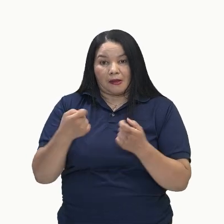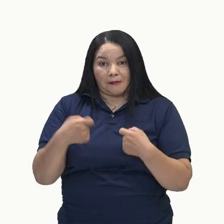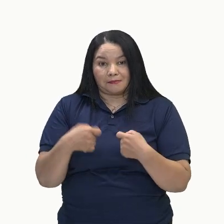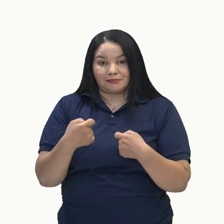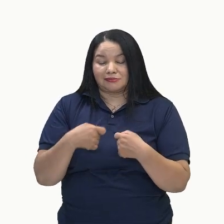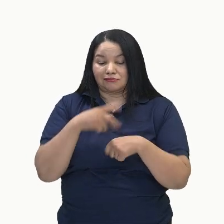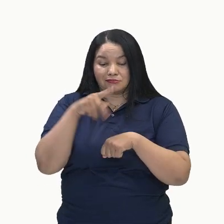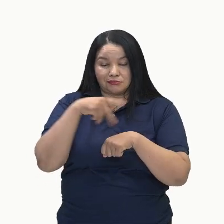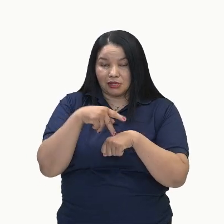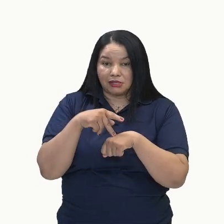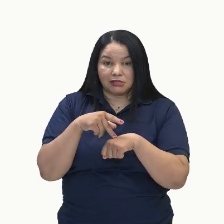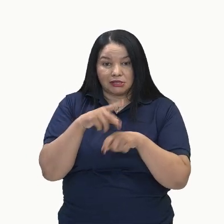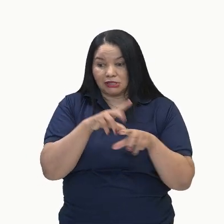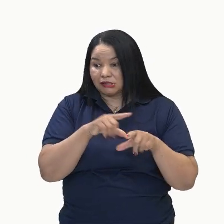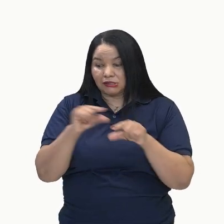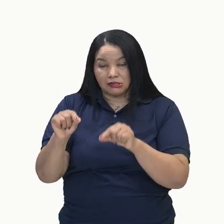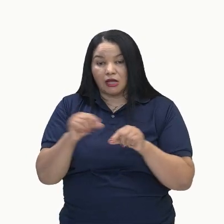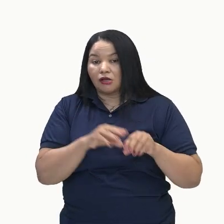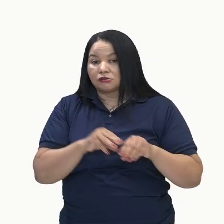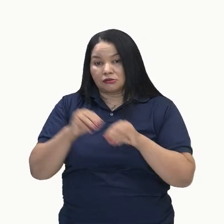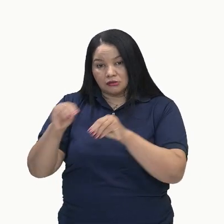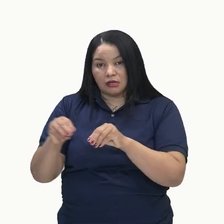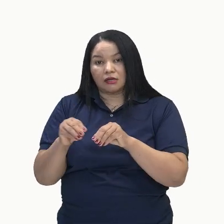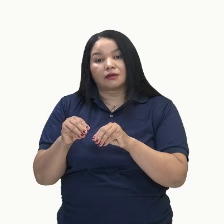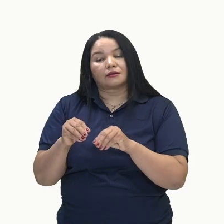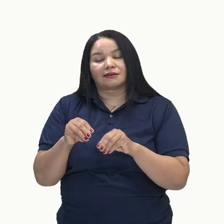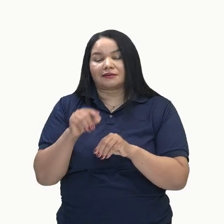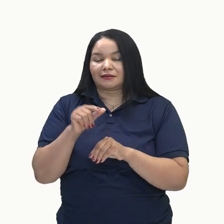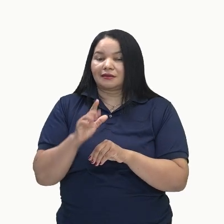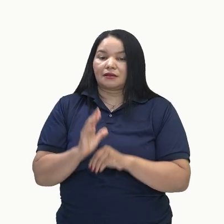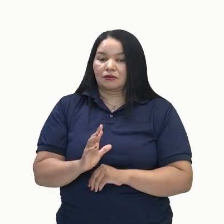por diversas questões e isso acaba